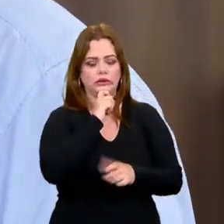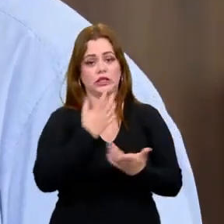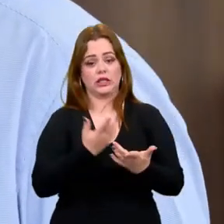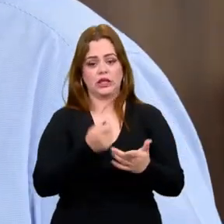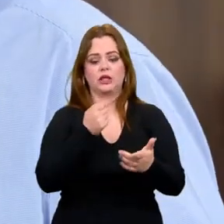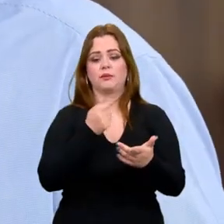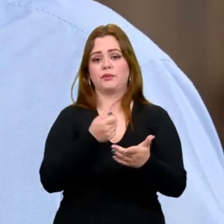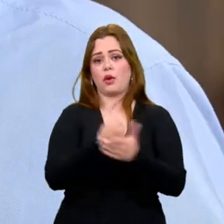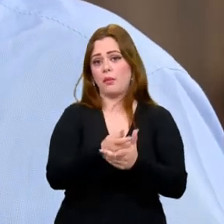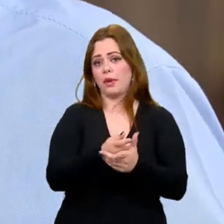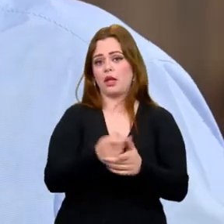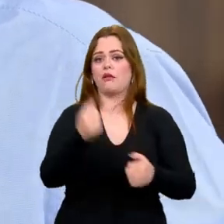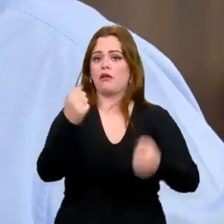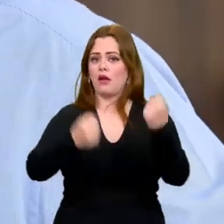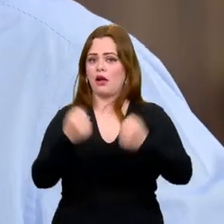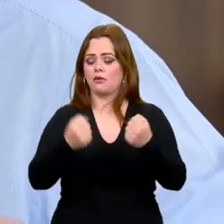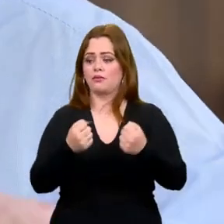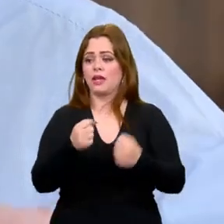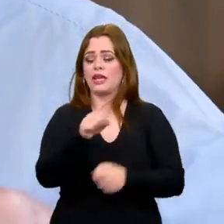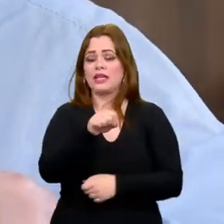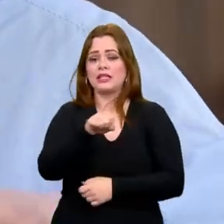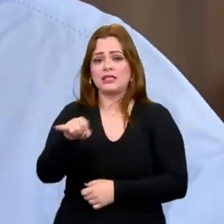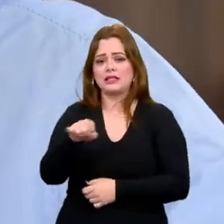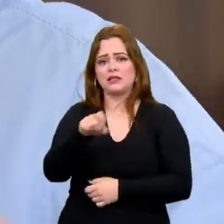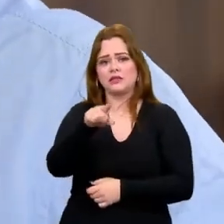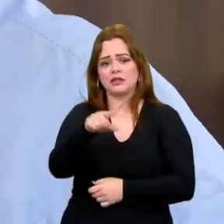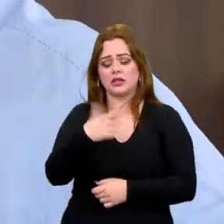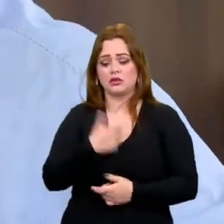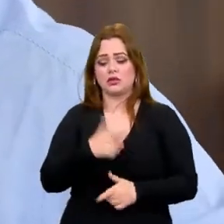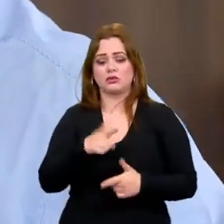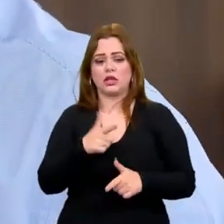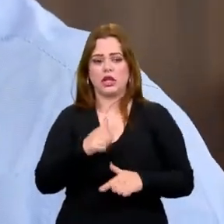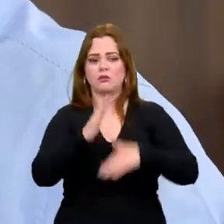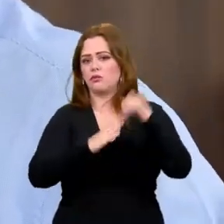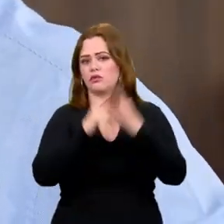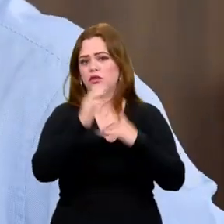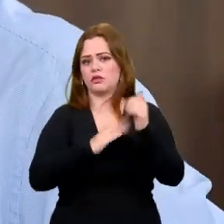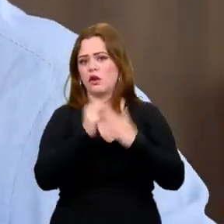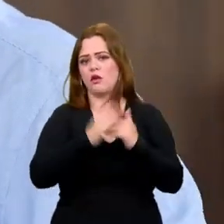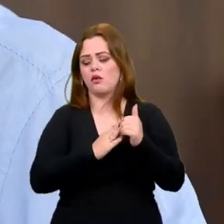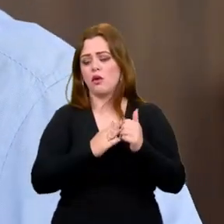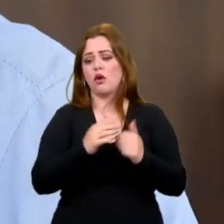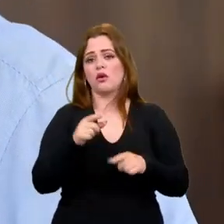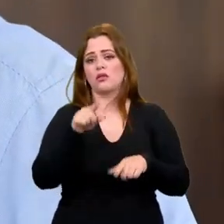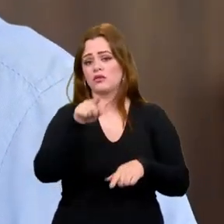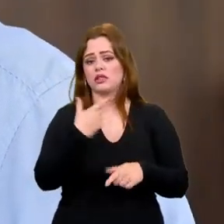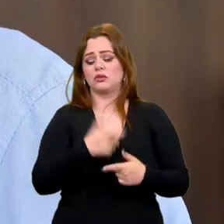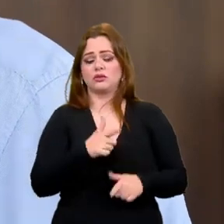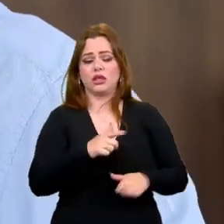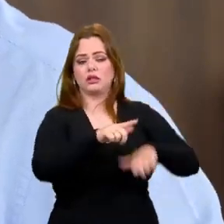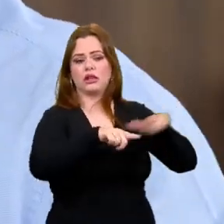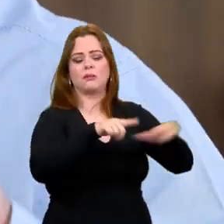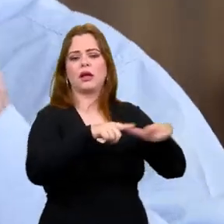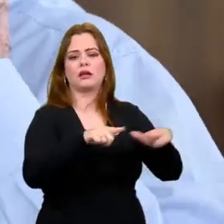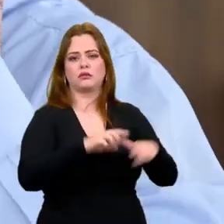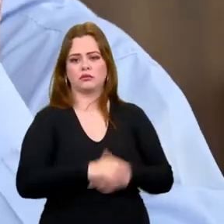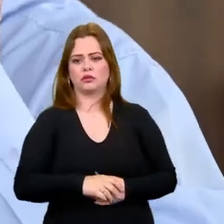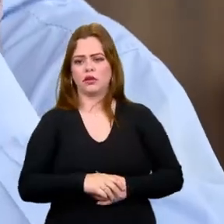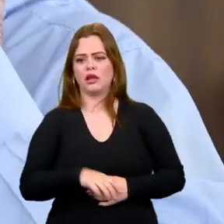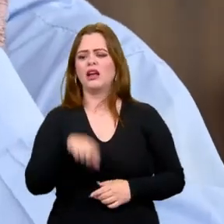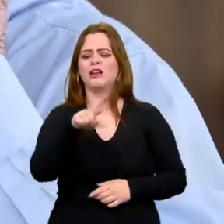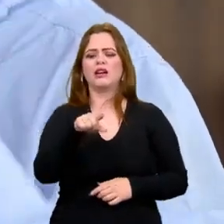Ninguém te quer você chega na porta de uma fábrica você fala o que você tá fazendo nada o que tá acontecendo Então